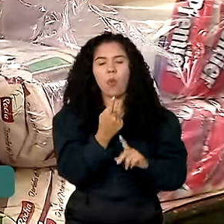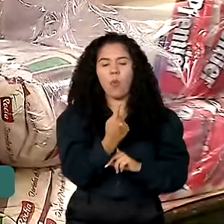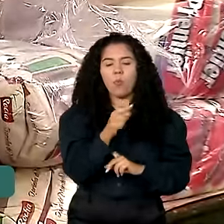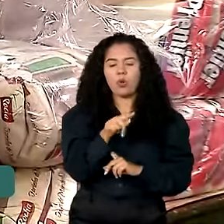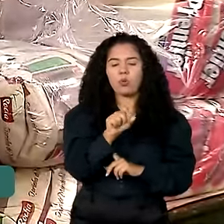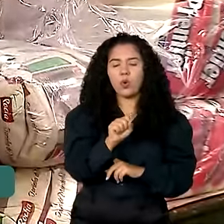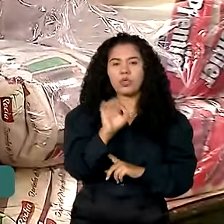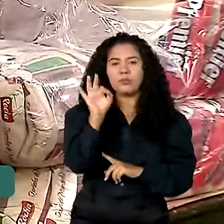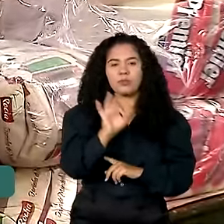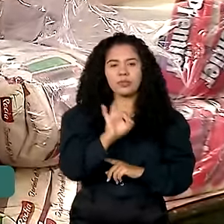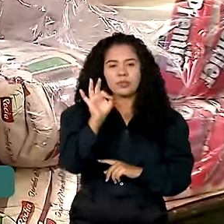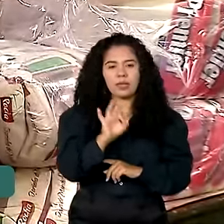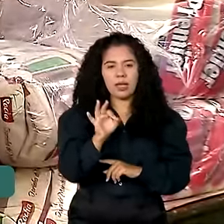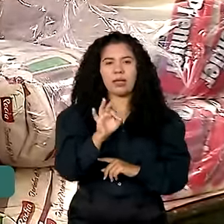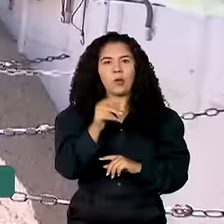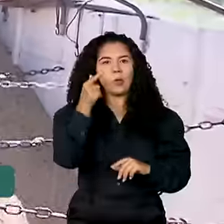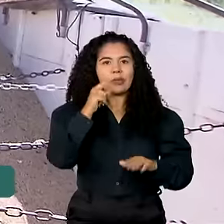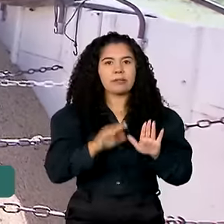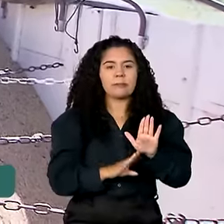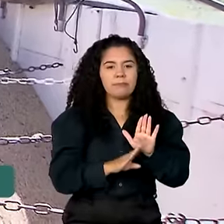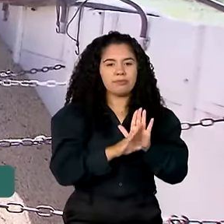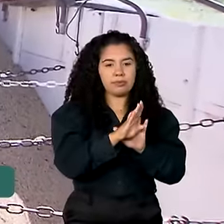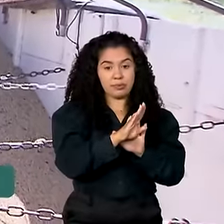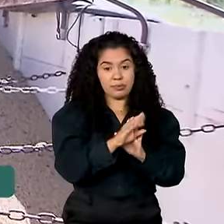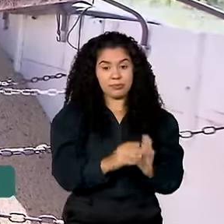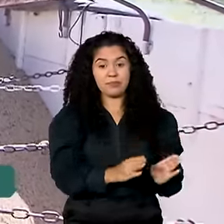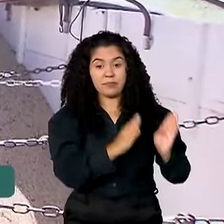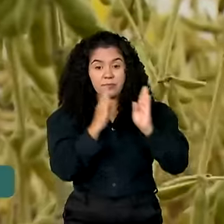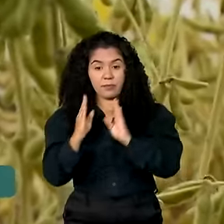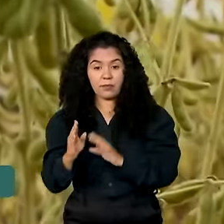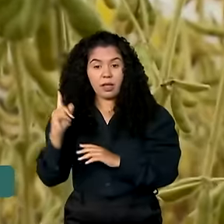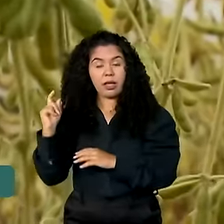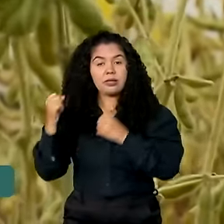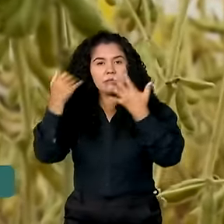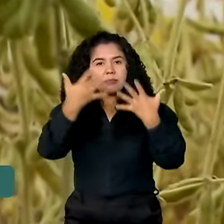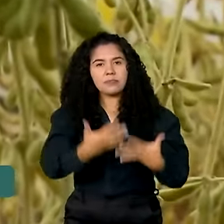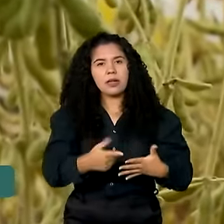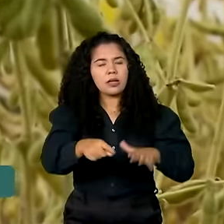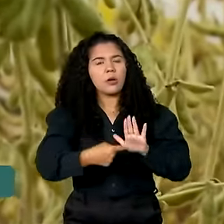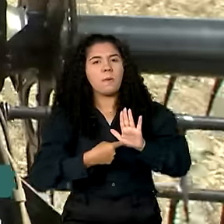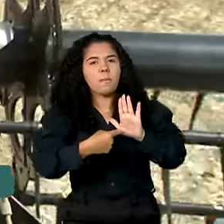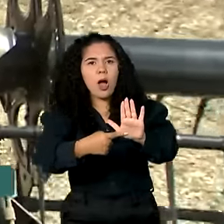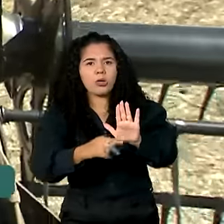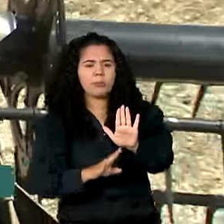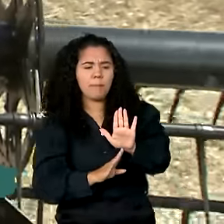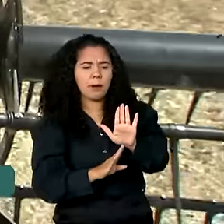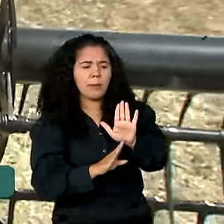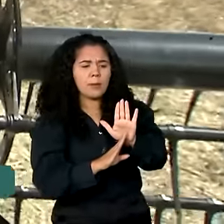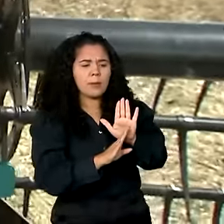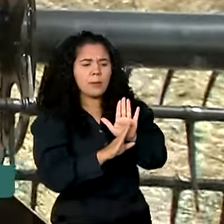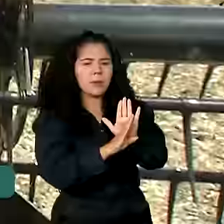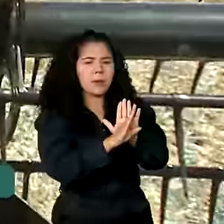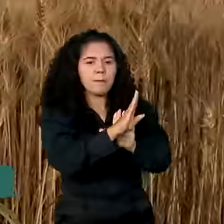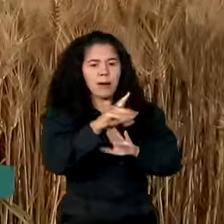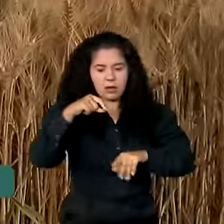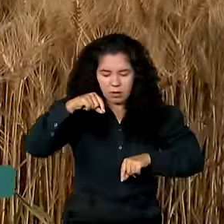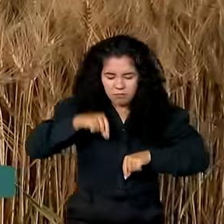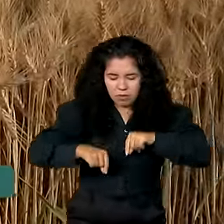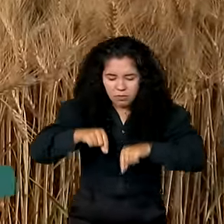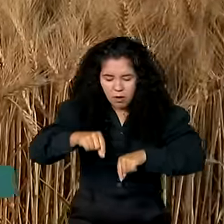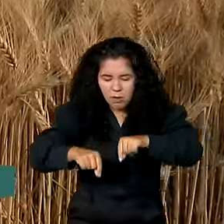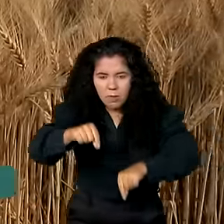1,8%. Em relação à última safra, o crescimento reflete uma estimativa de elevação na área plantada e